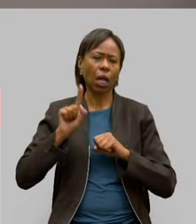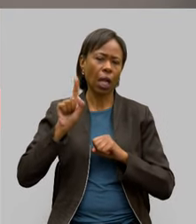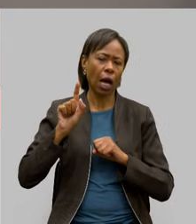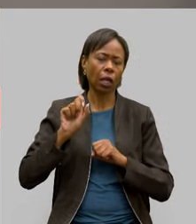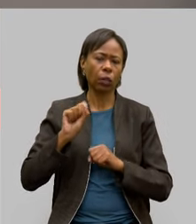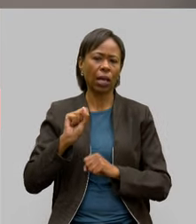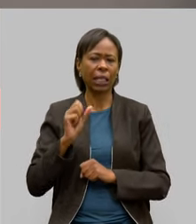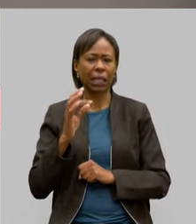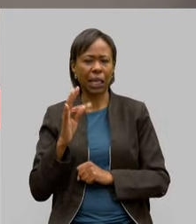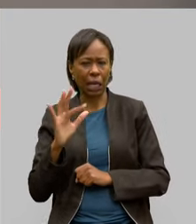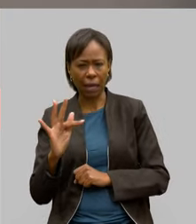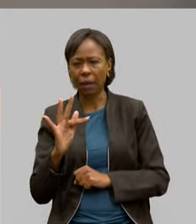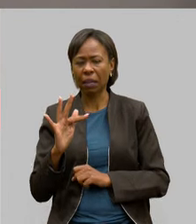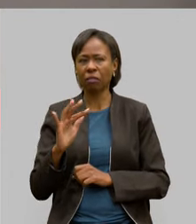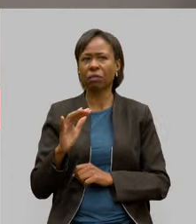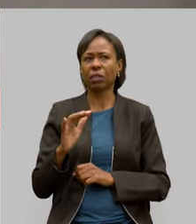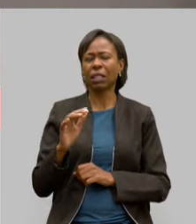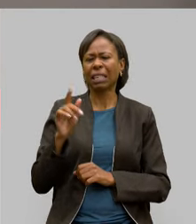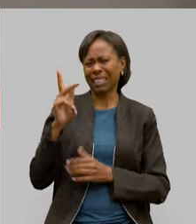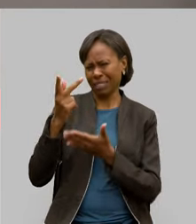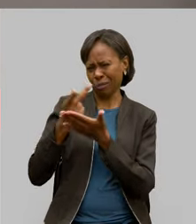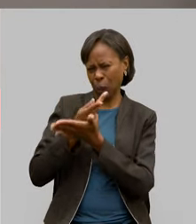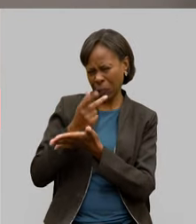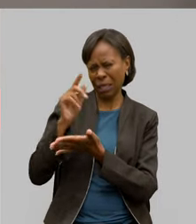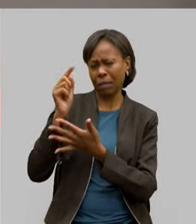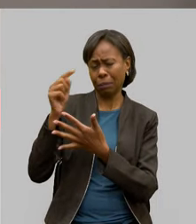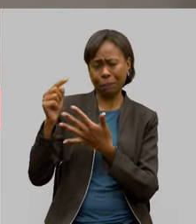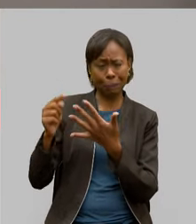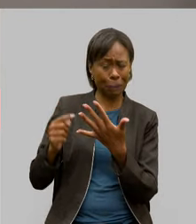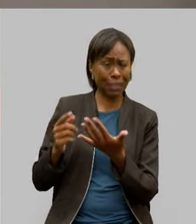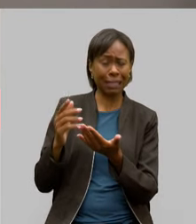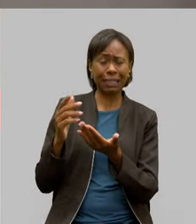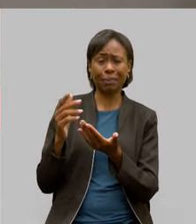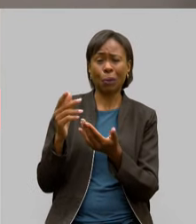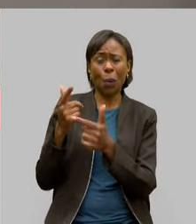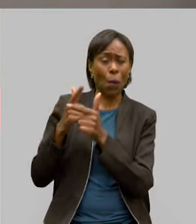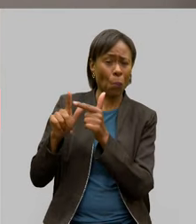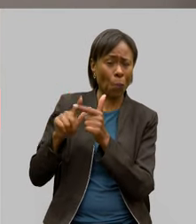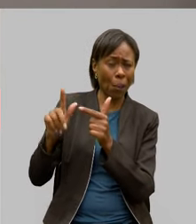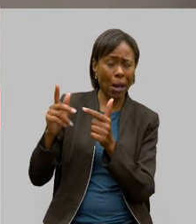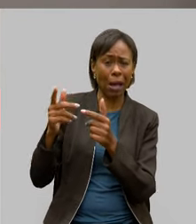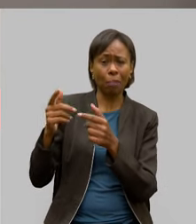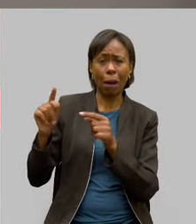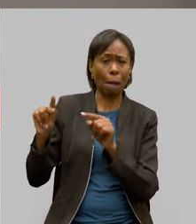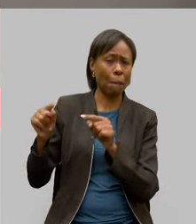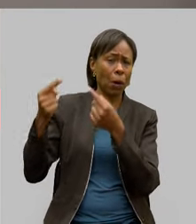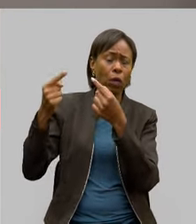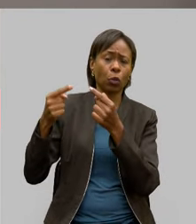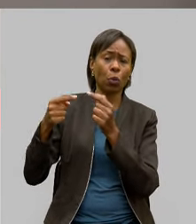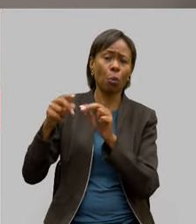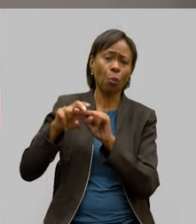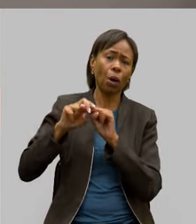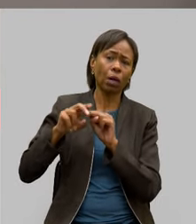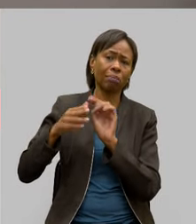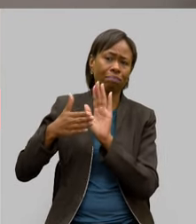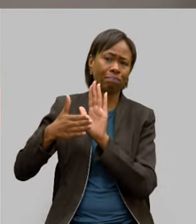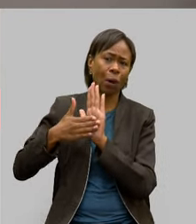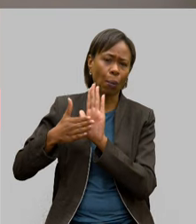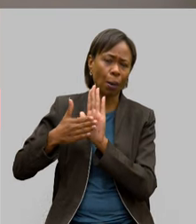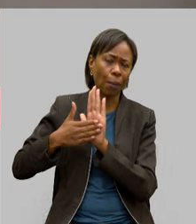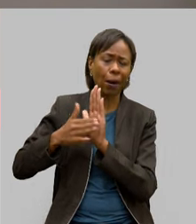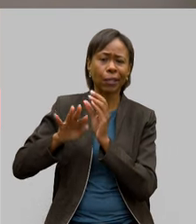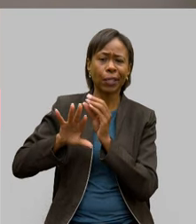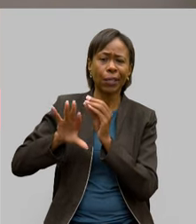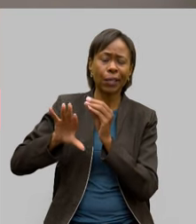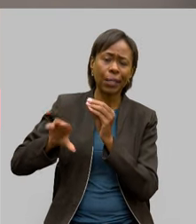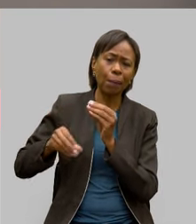Federal e que acabou levando a uma a uma certa reação eh de uma propositura de uma proposta de emenda